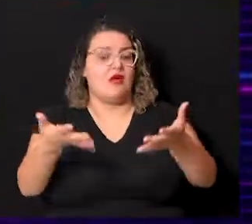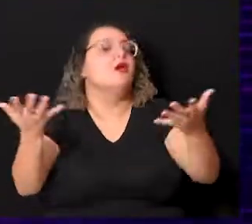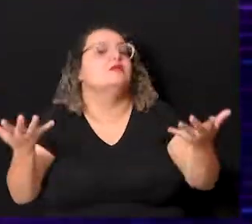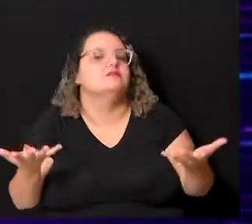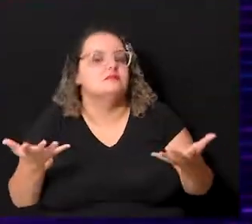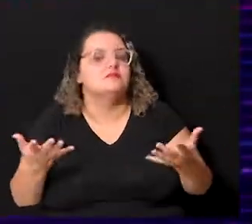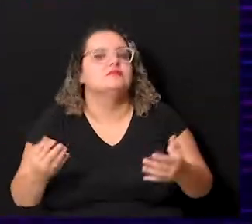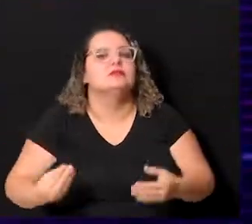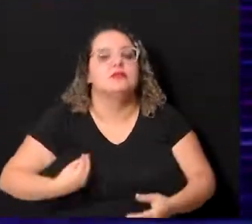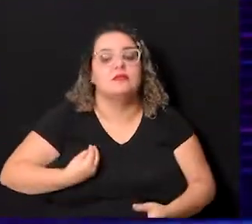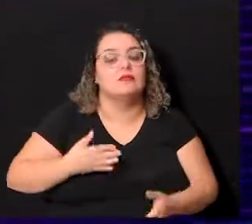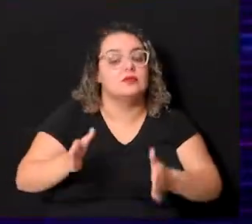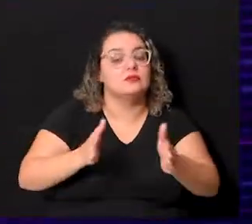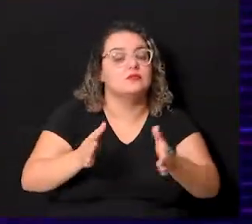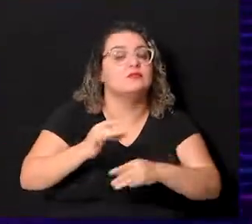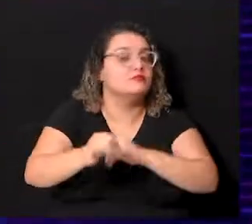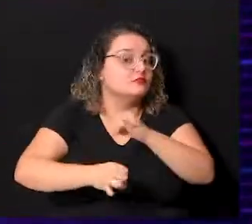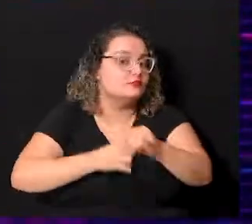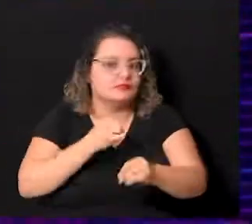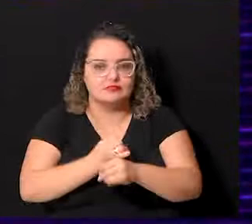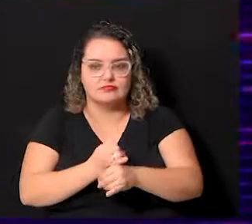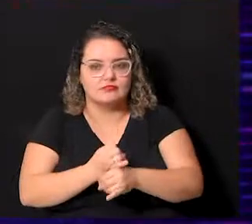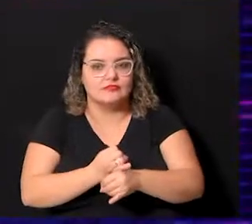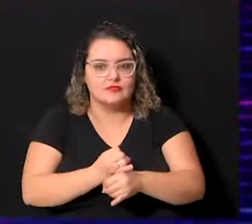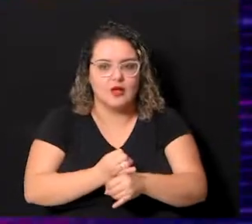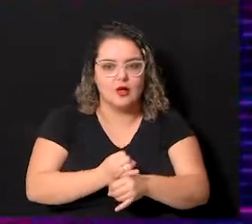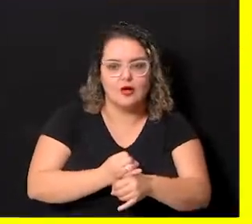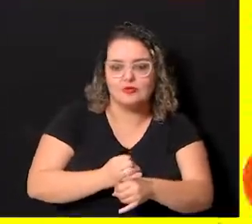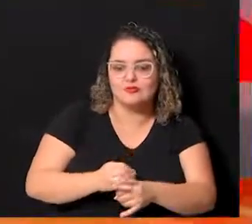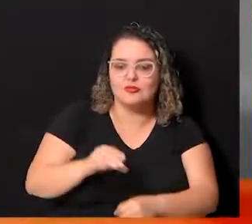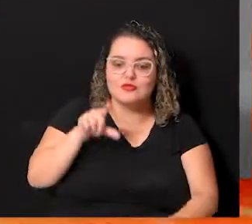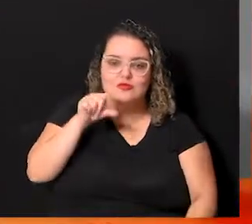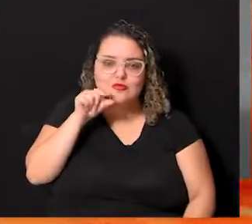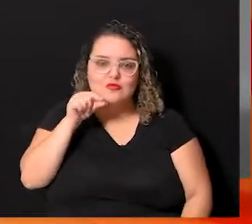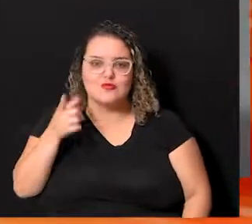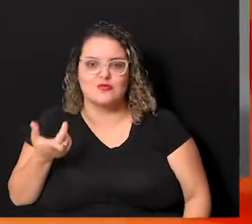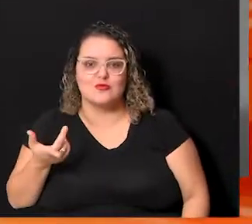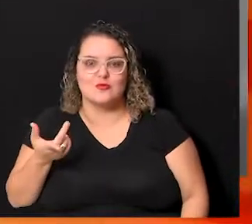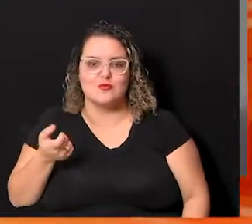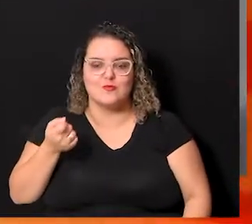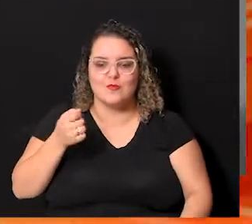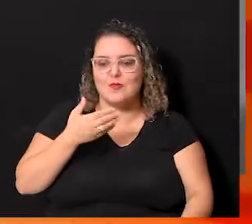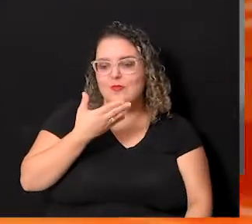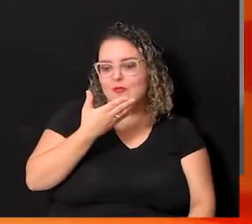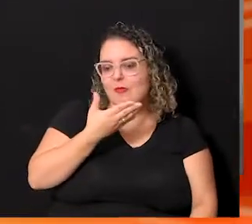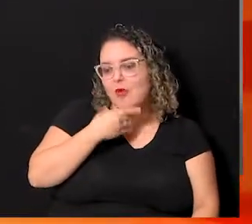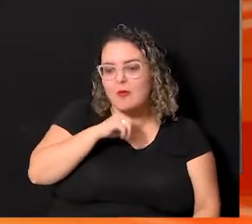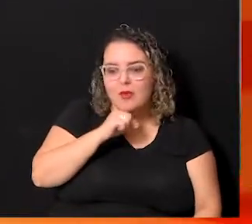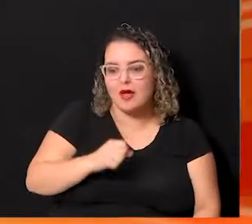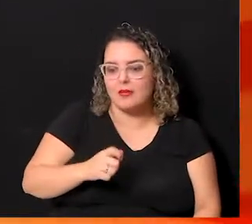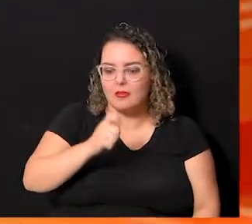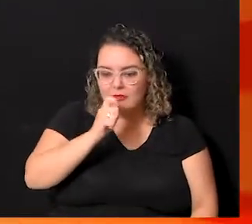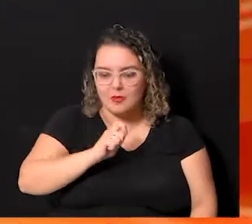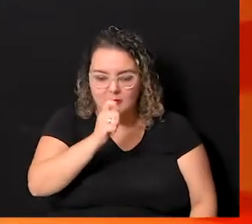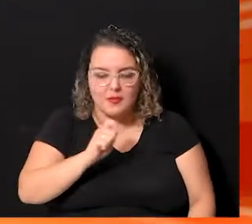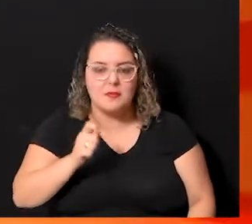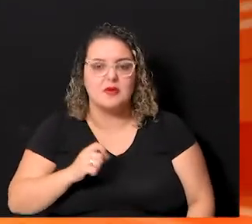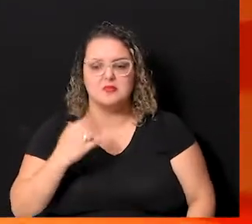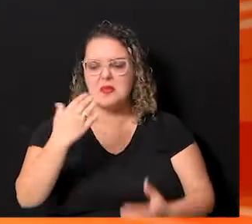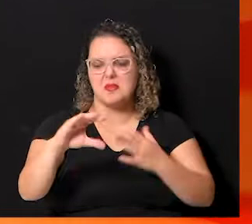de hater de internet, que alguém vai lá no Twitter e fala, meu pai comprou um sorvete. E aí a pessoa,